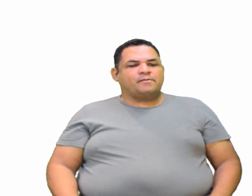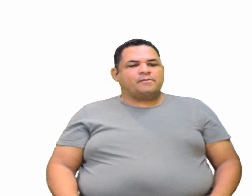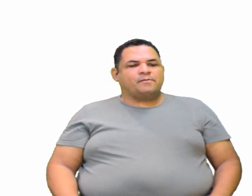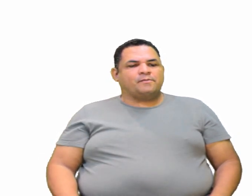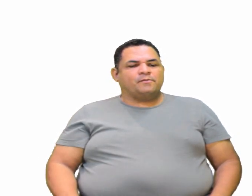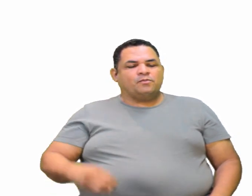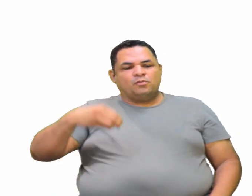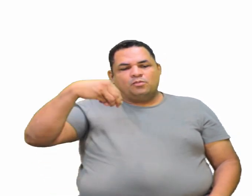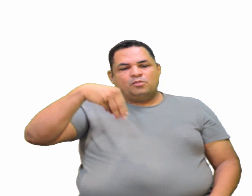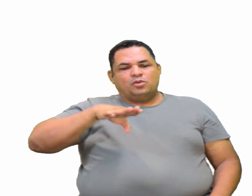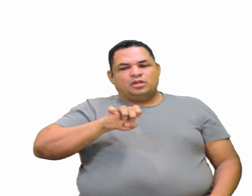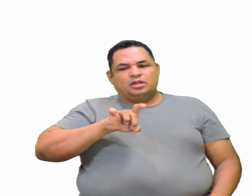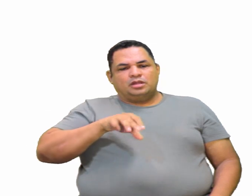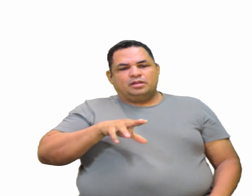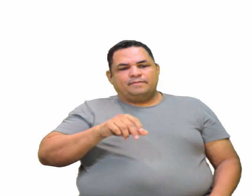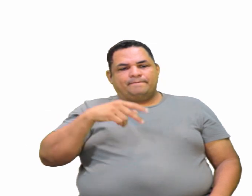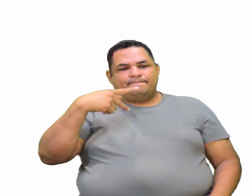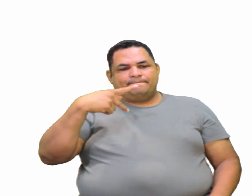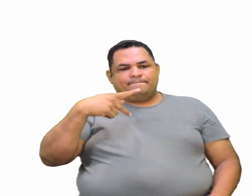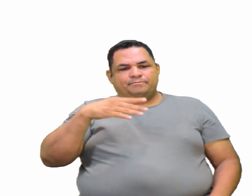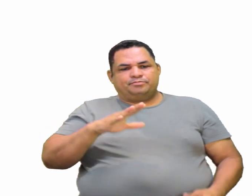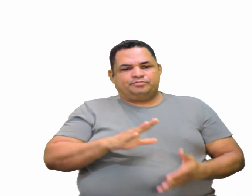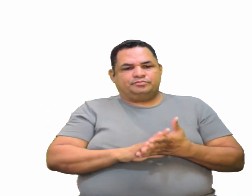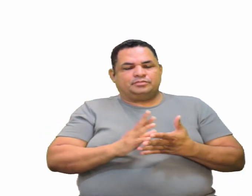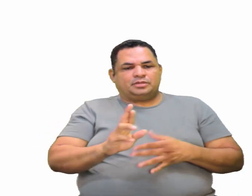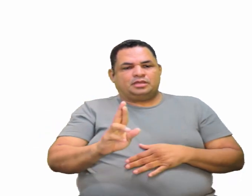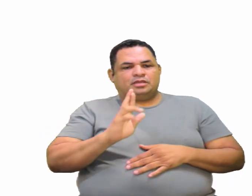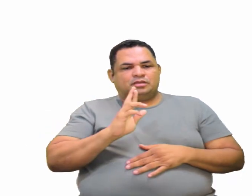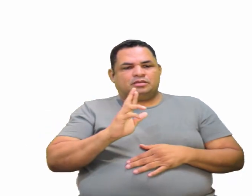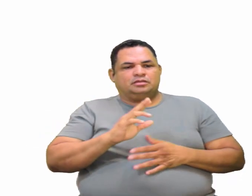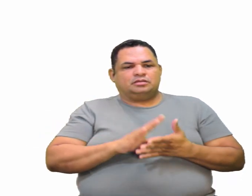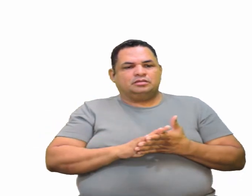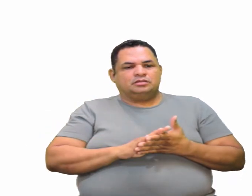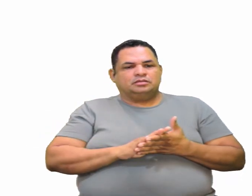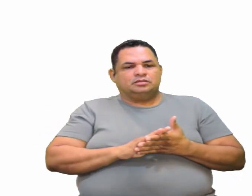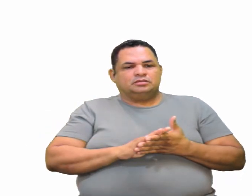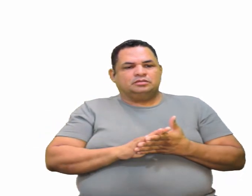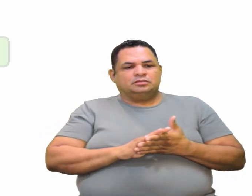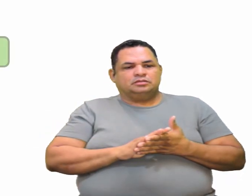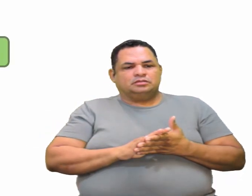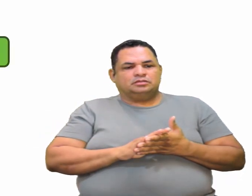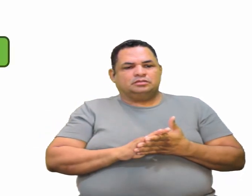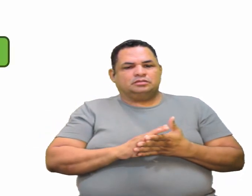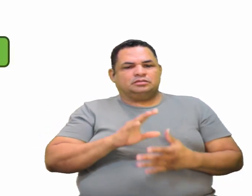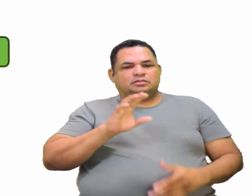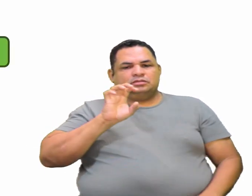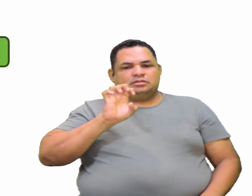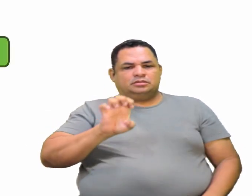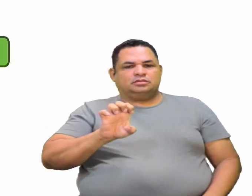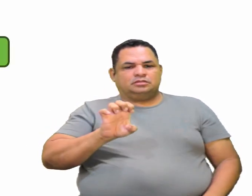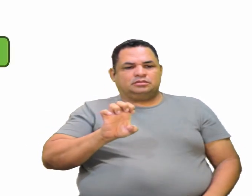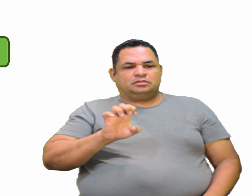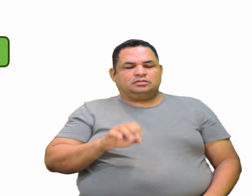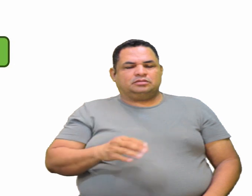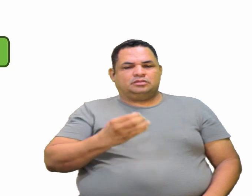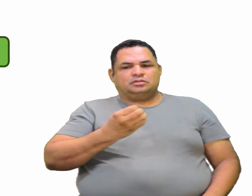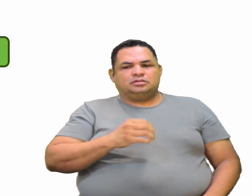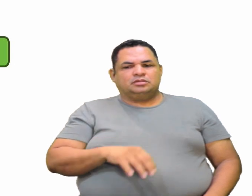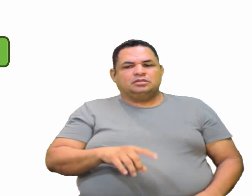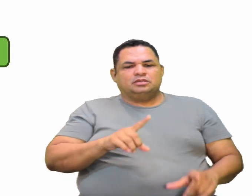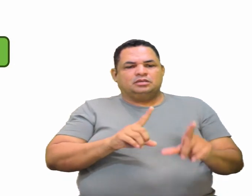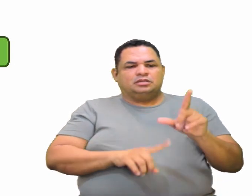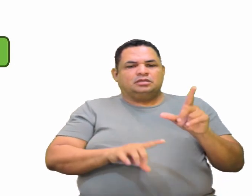coloração. Então, a alternativa que responde à questão 1 é a alternativa E, é o gabarito